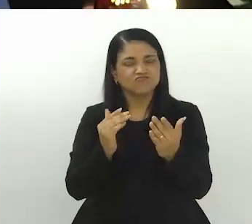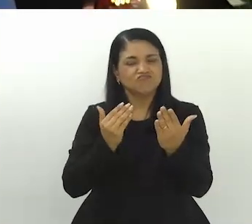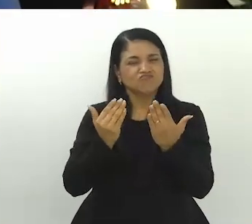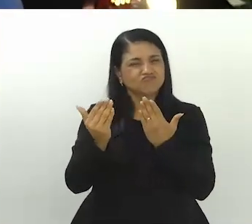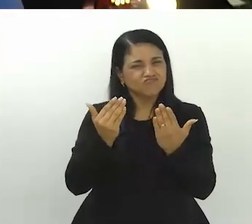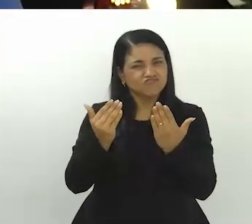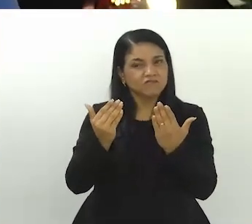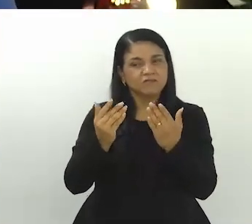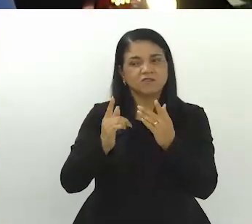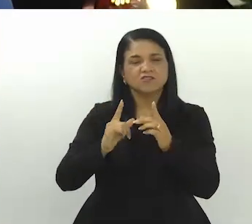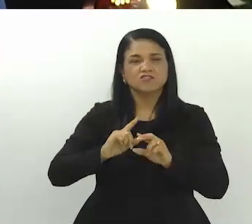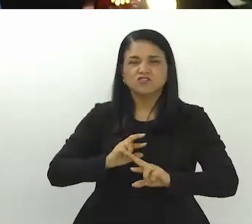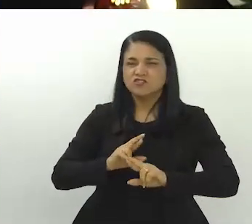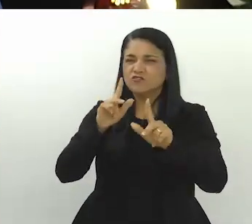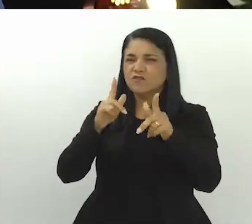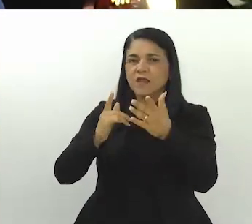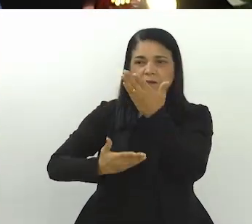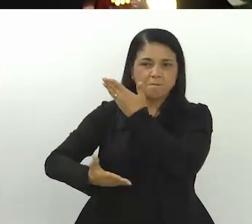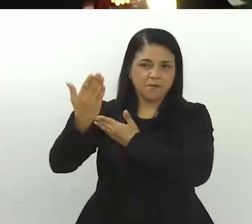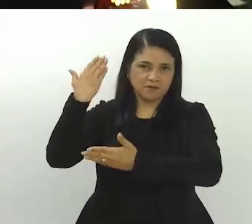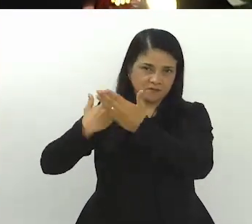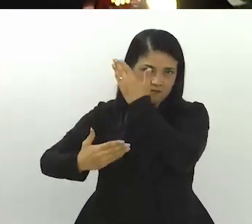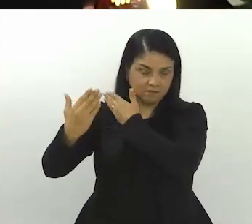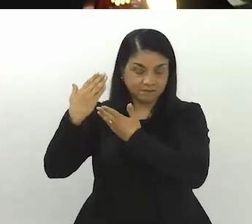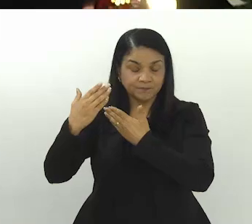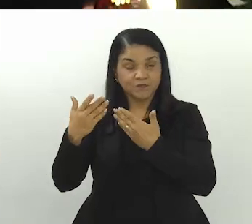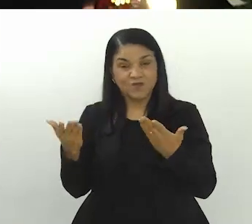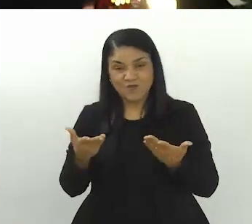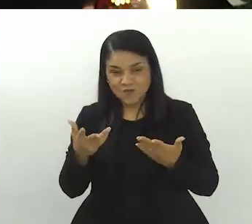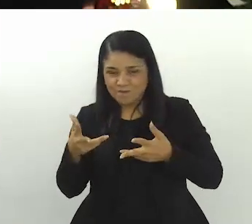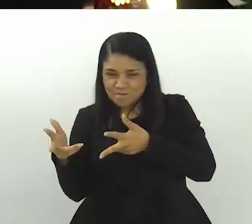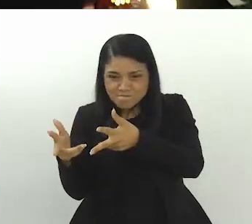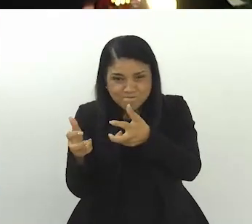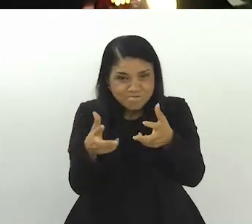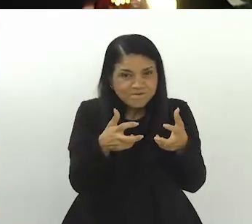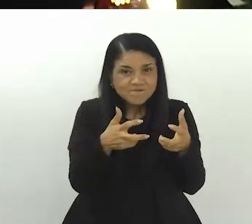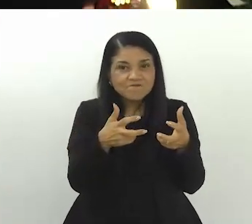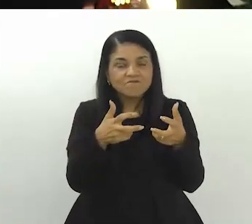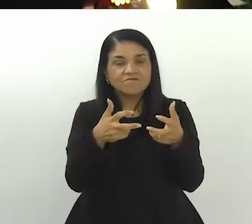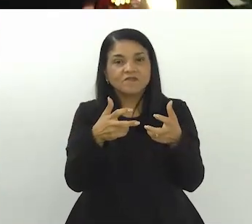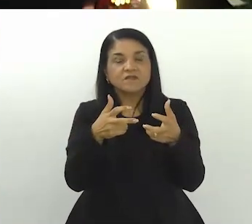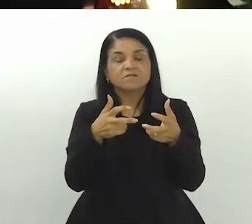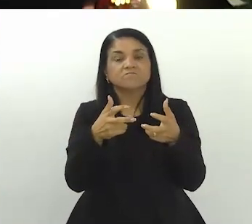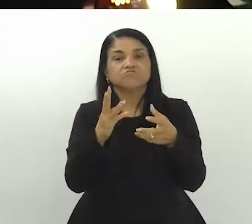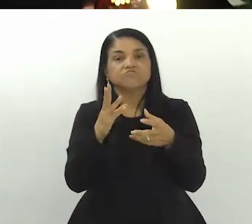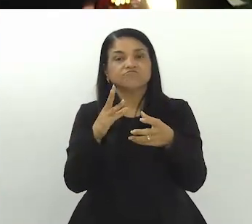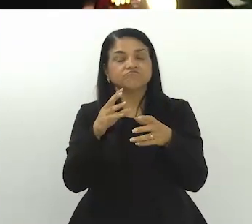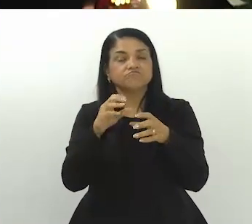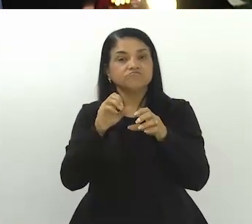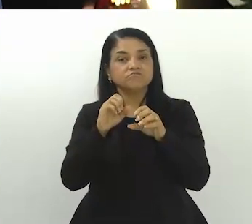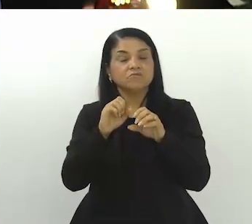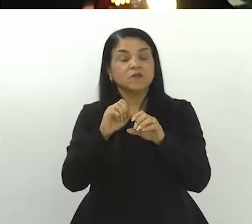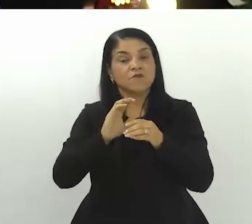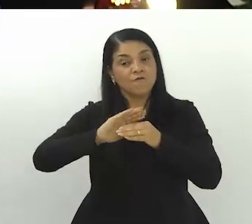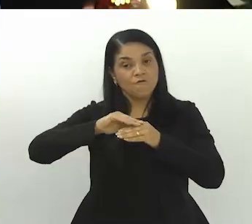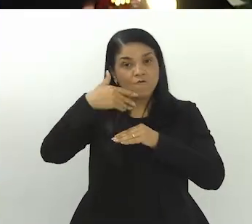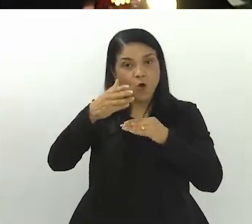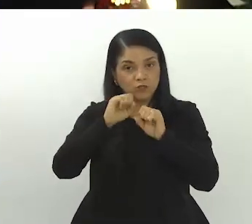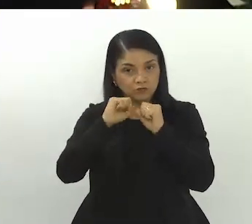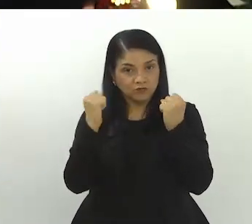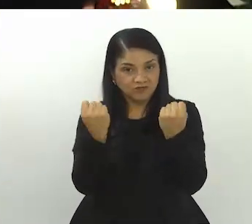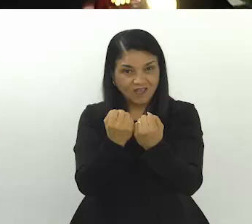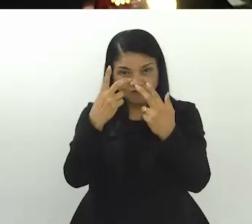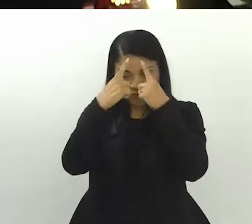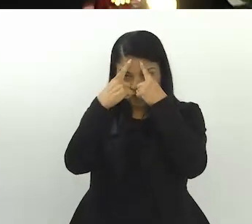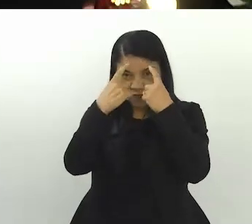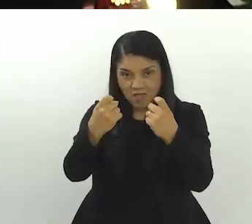né? Lamentavelmente, o que se vê cada vez mais longe das arquibancadas aí é essa violência ligada ao futebol que